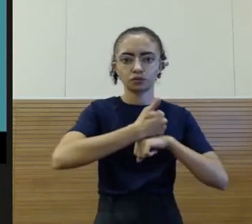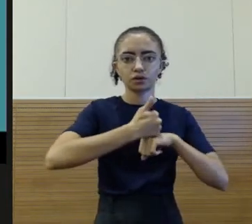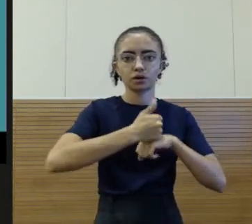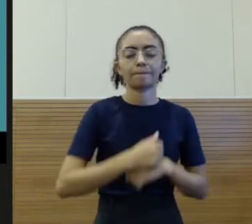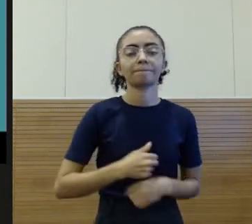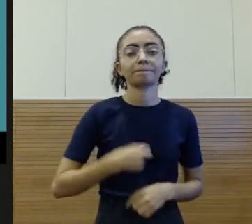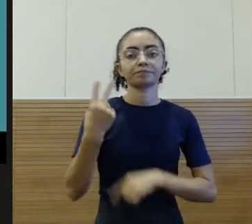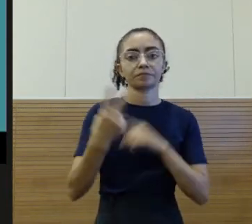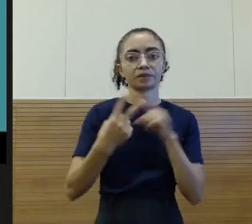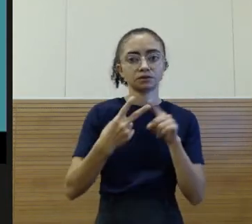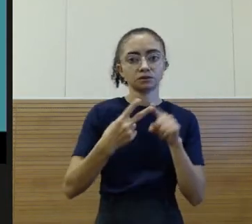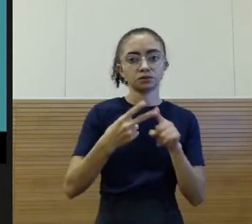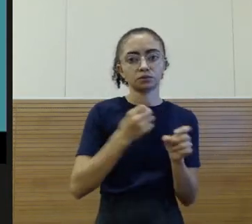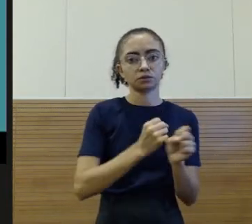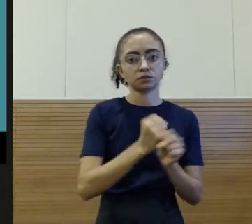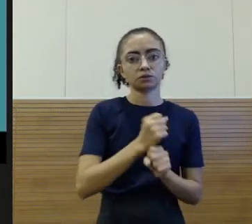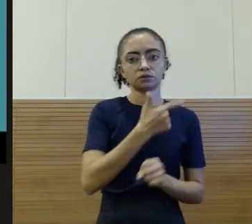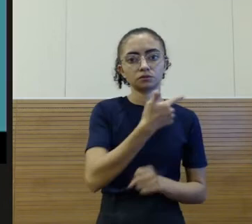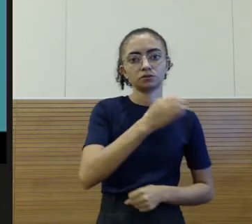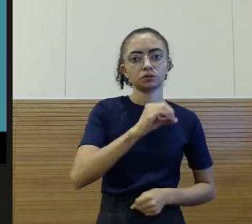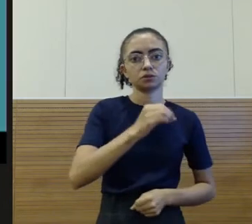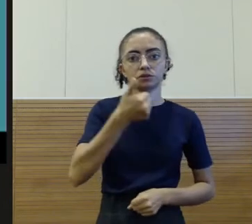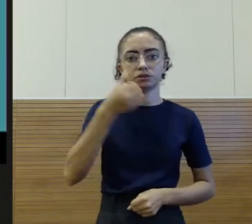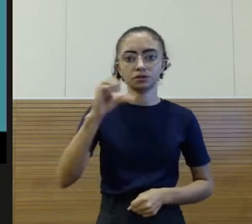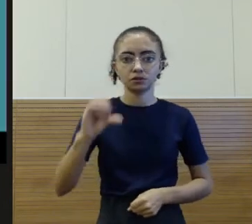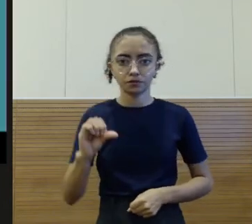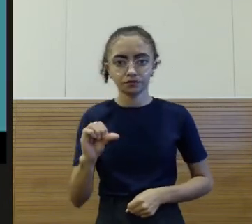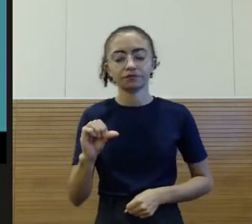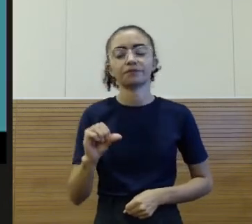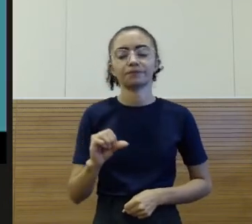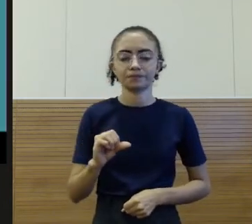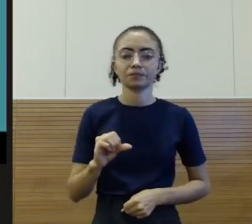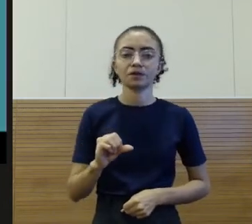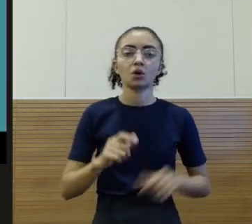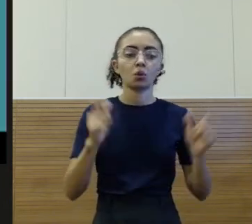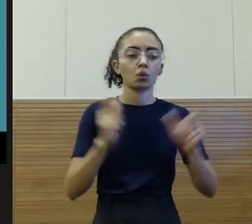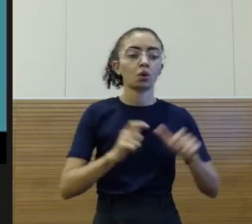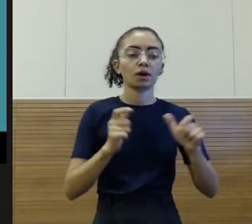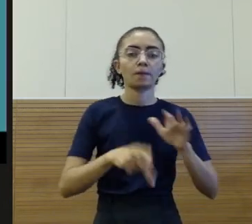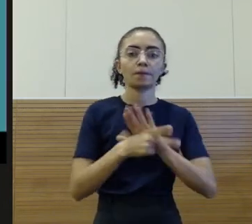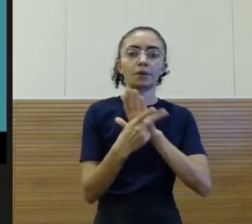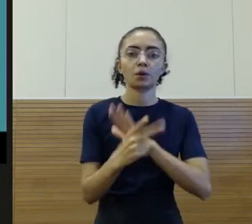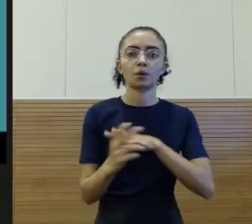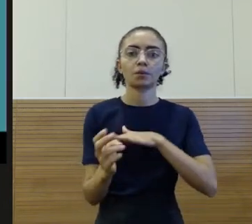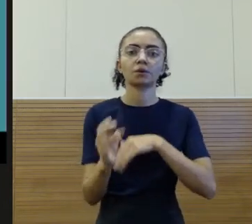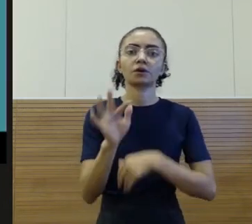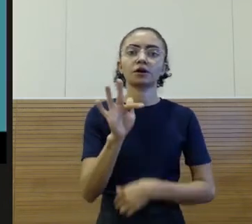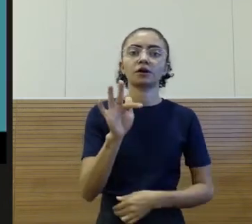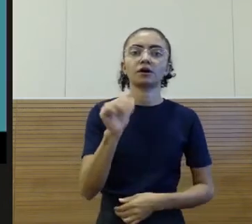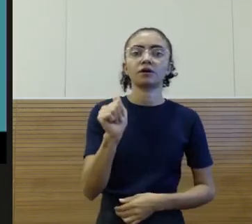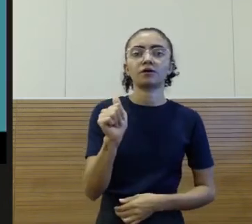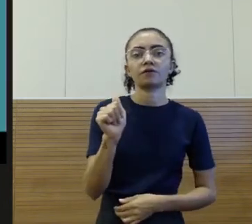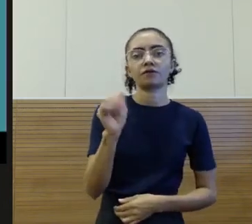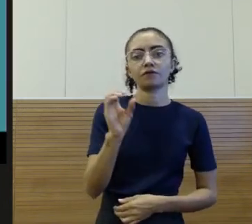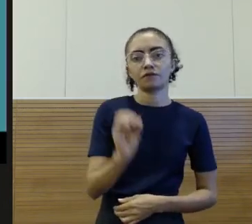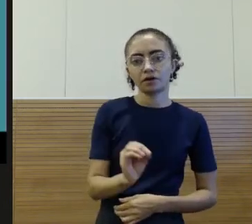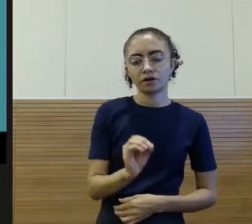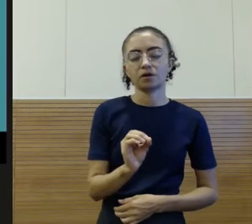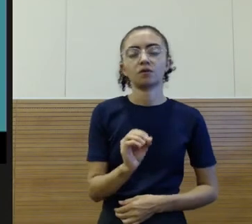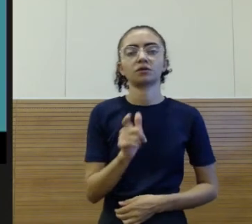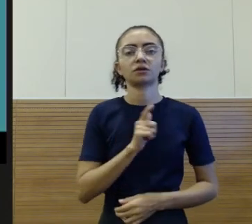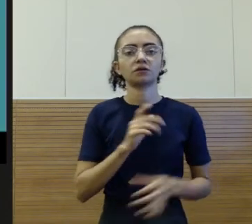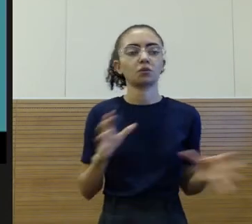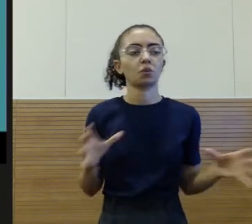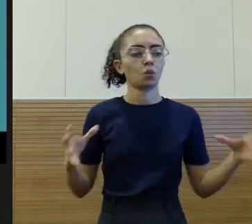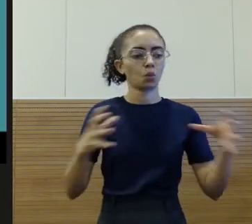em 2019, e a sede da FAO em Roma. E, a partir disso, foi feito um comitê de